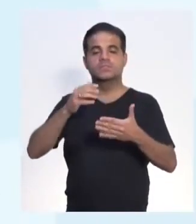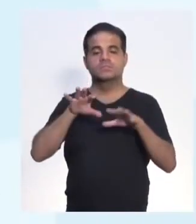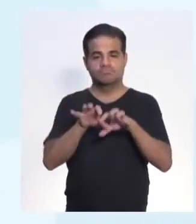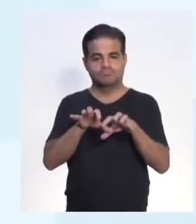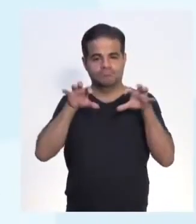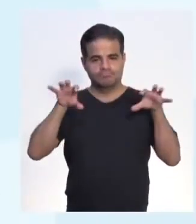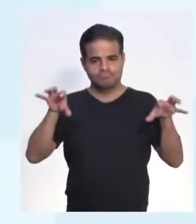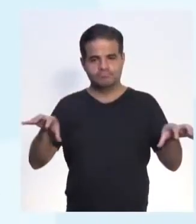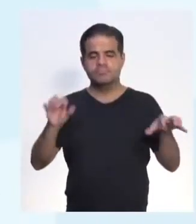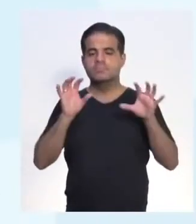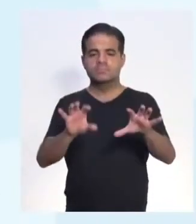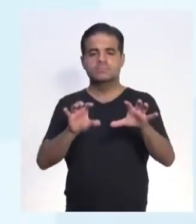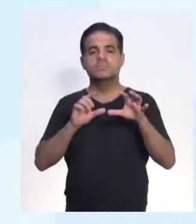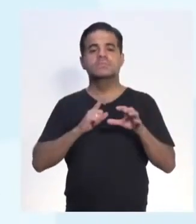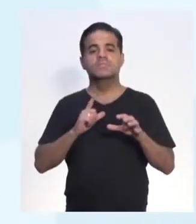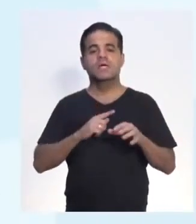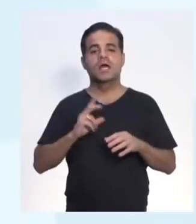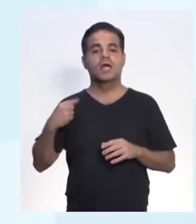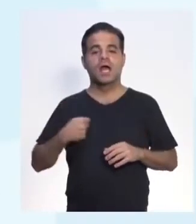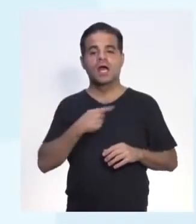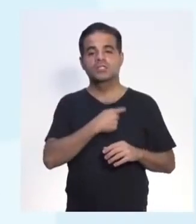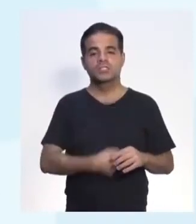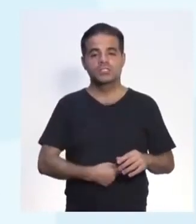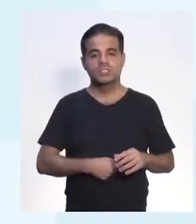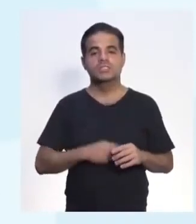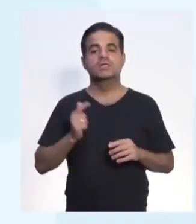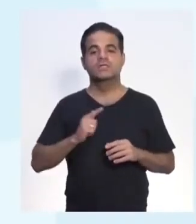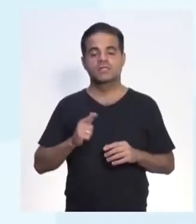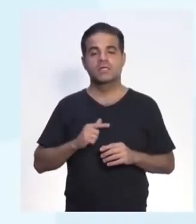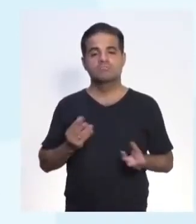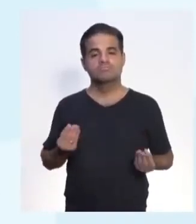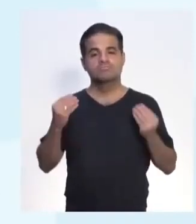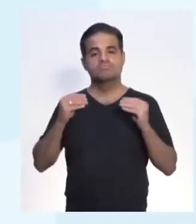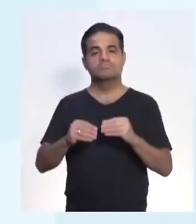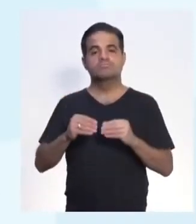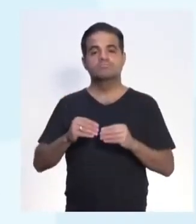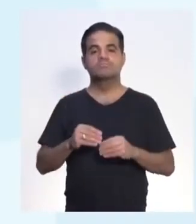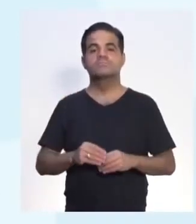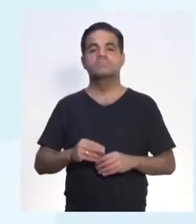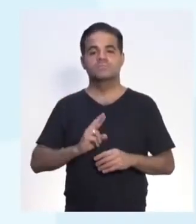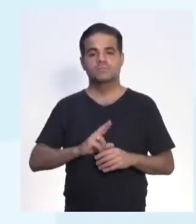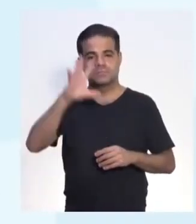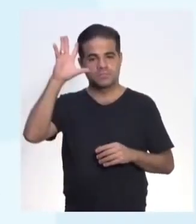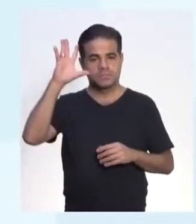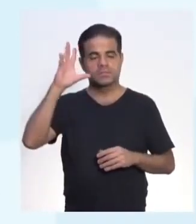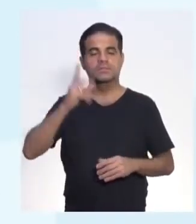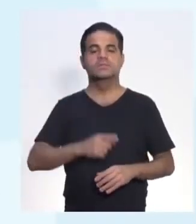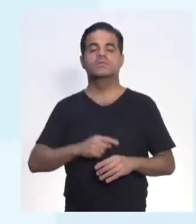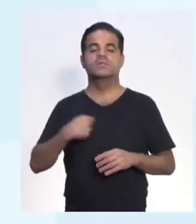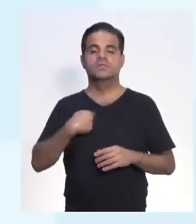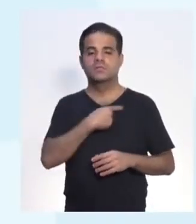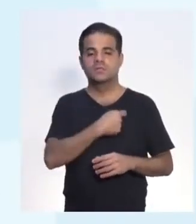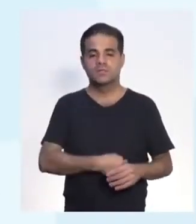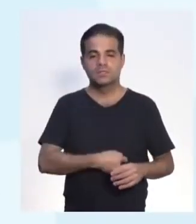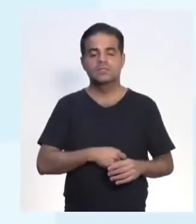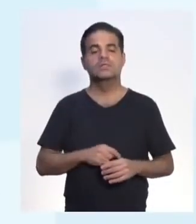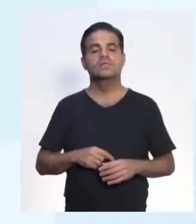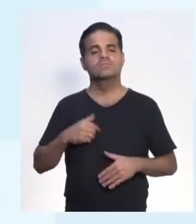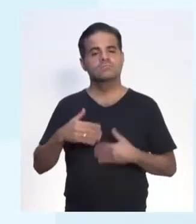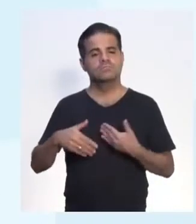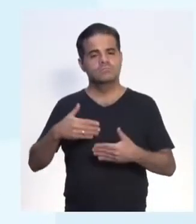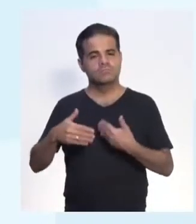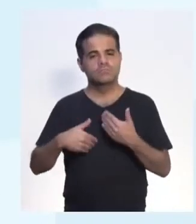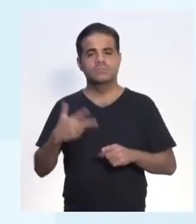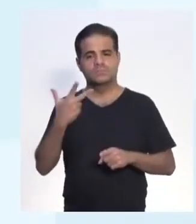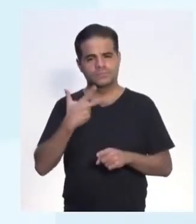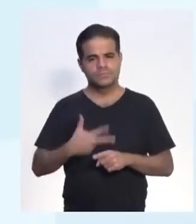zonas de influência. E na China, nós teremos a instalação da República Popular da China, que foi uma decorrência